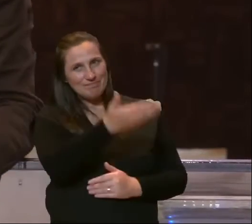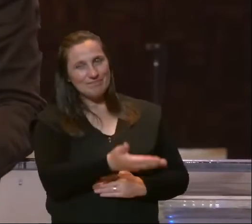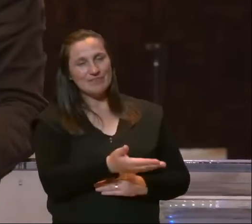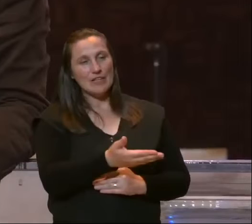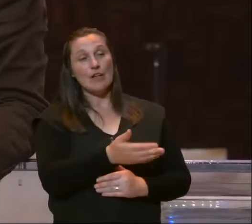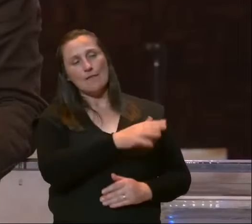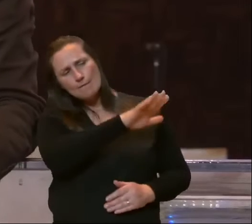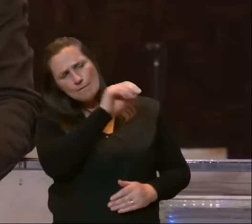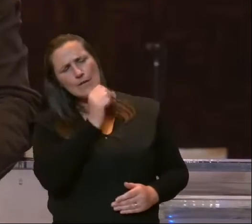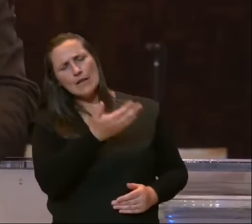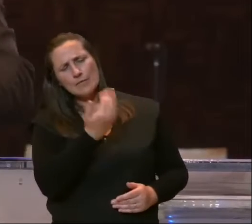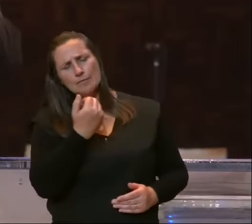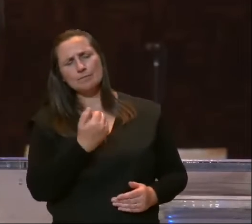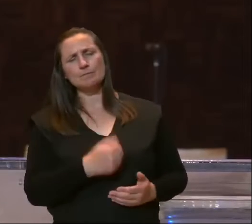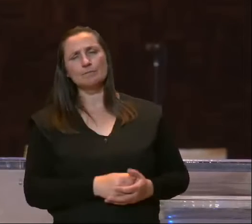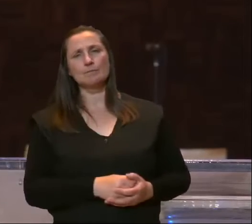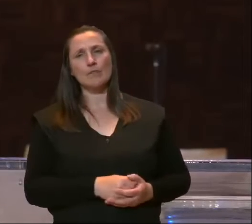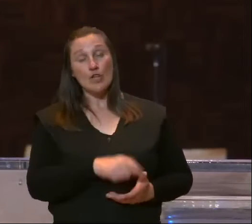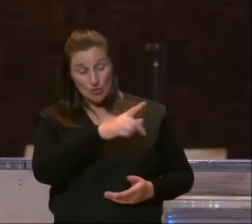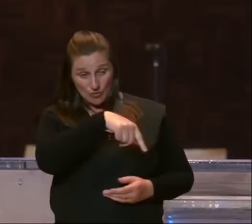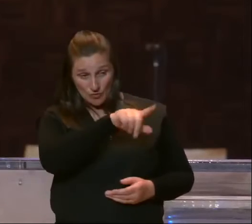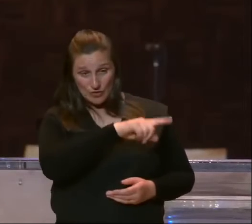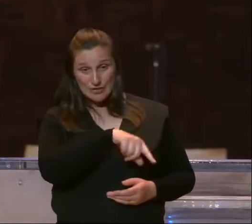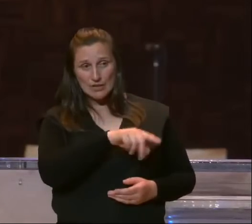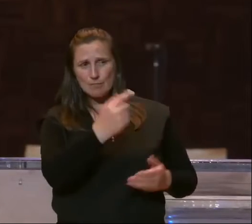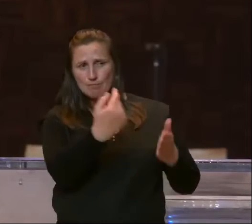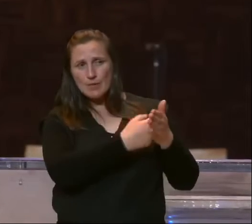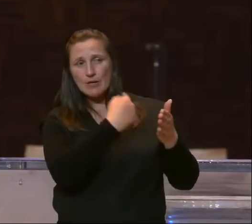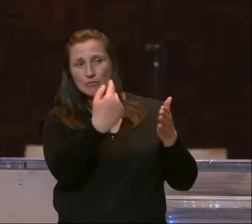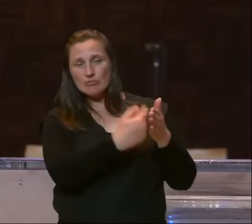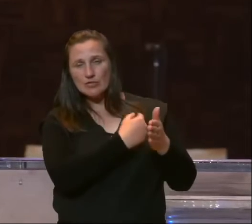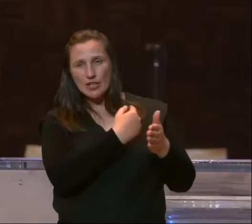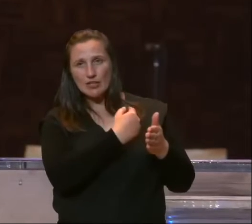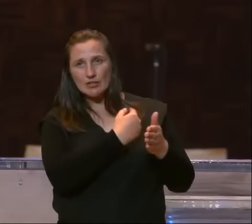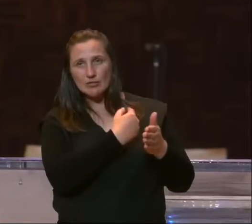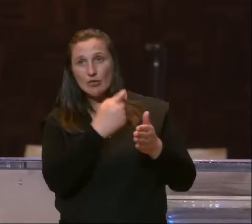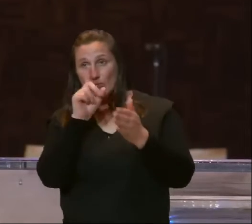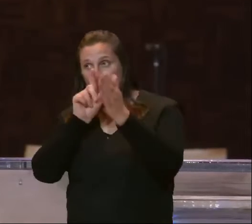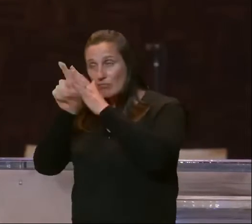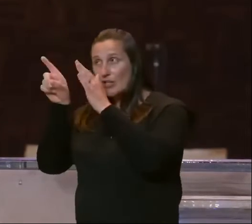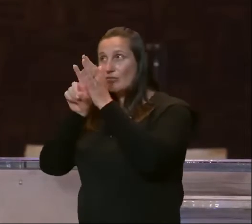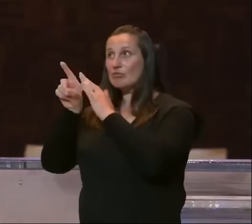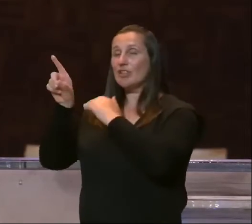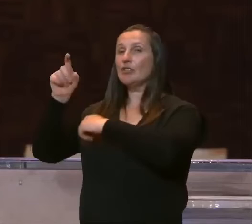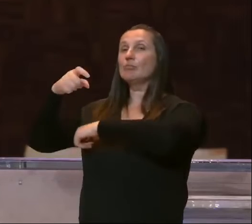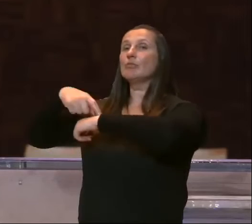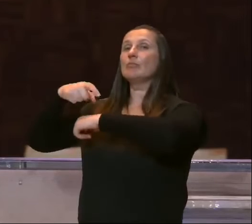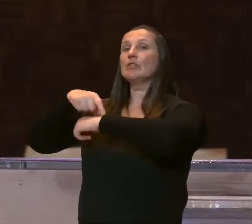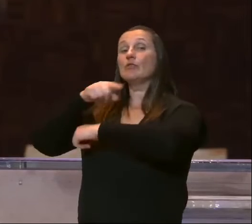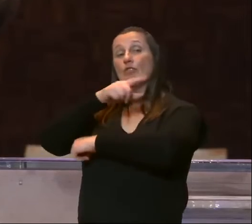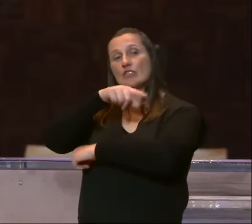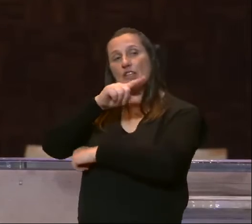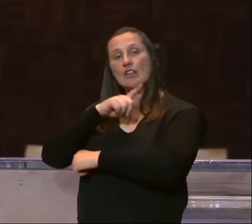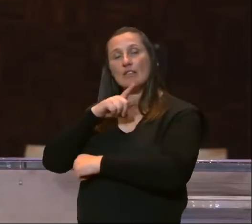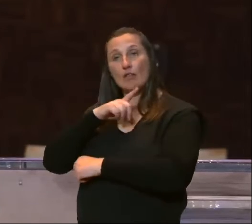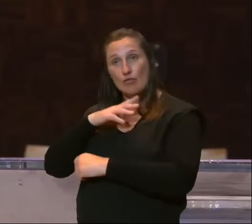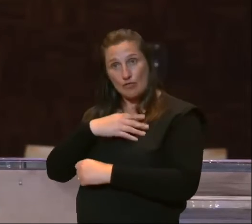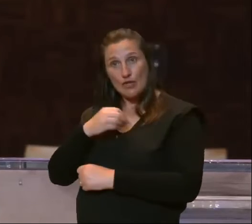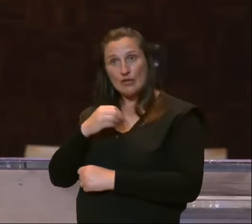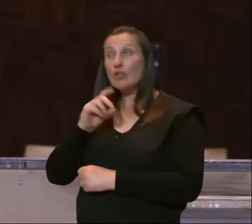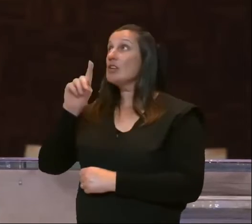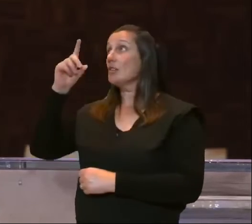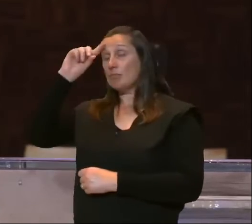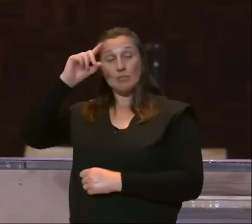vem cá, vocês estão perguntando para Deus se é momento de vocês terem um filho. Deus mandou eu orar